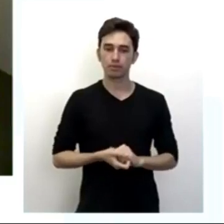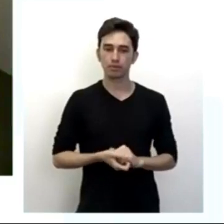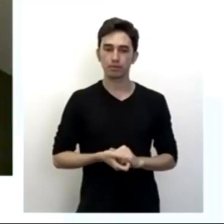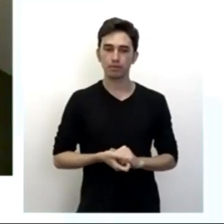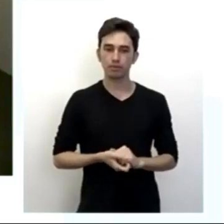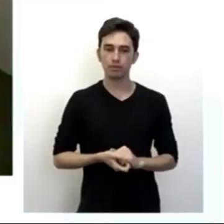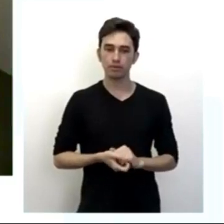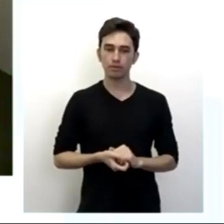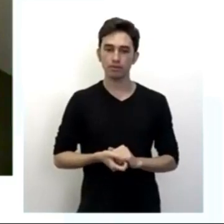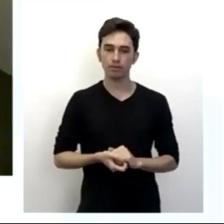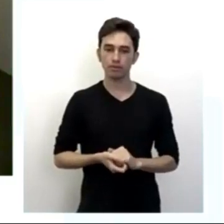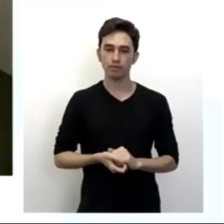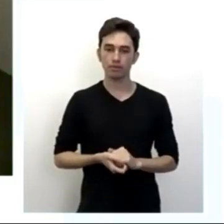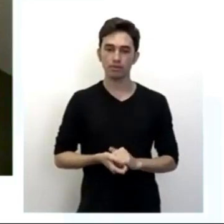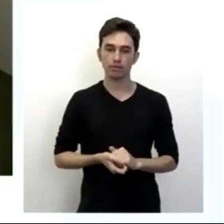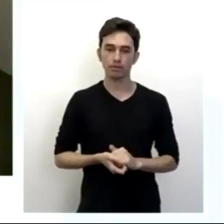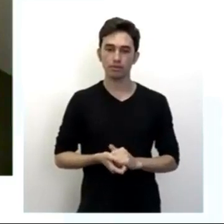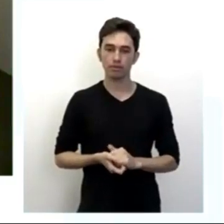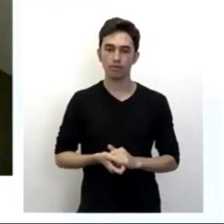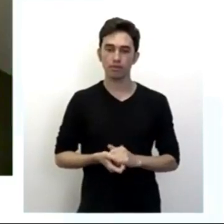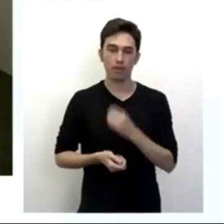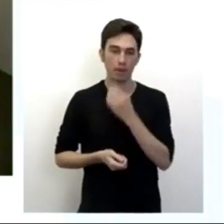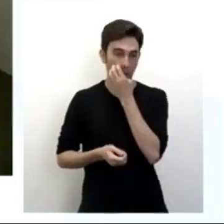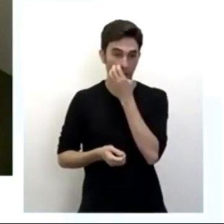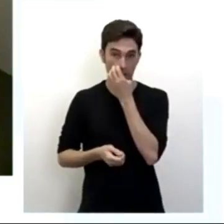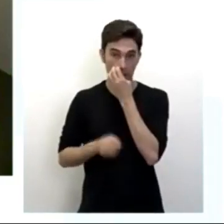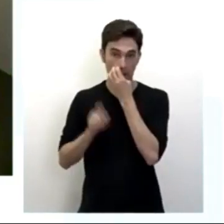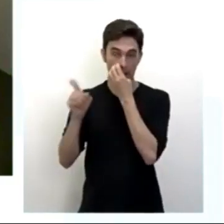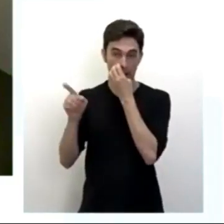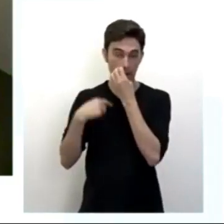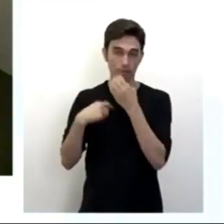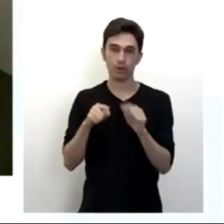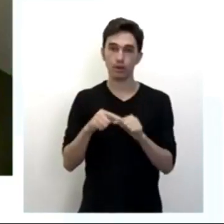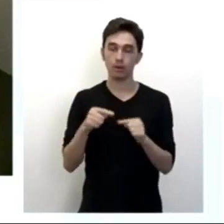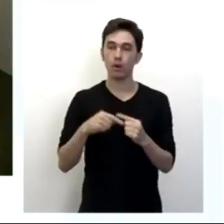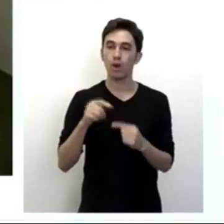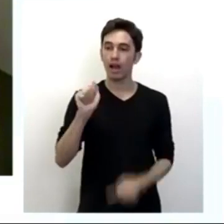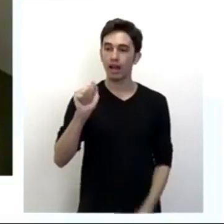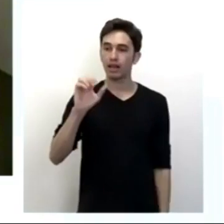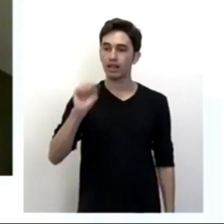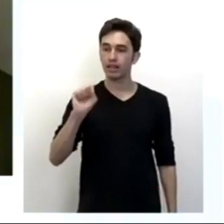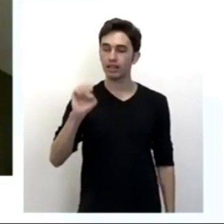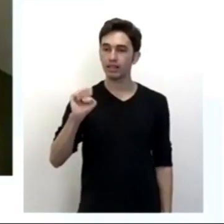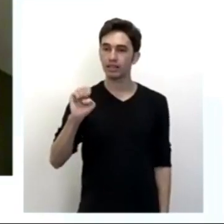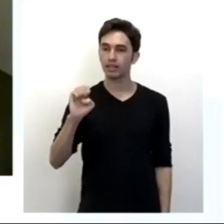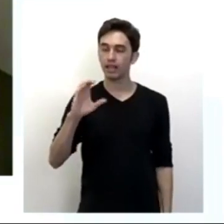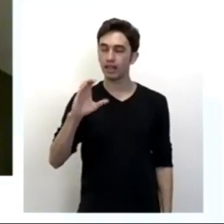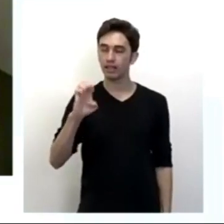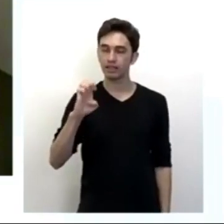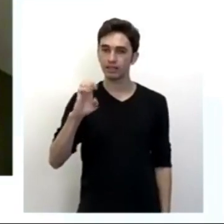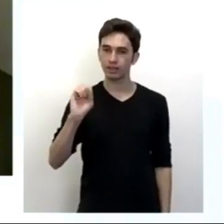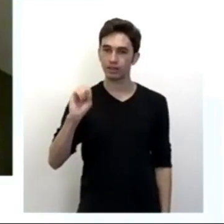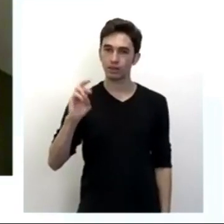presidente Roosevelt. Ele foi o economista que assessorou nesse programa de geração de renda, e aí o